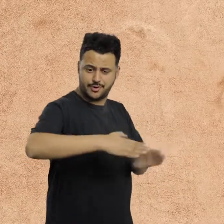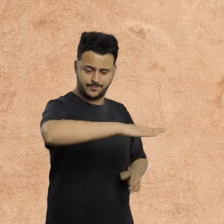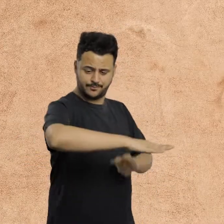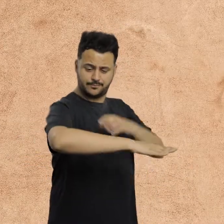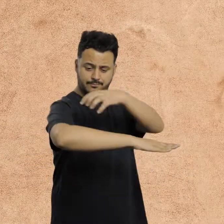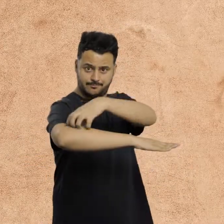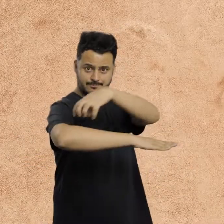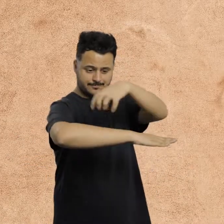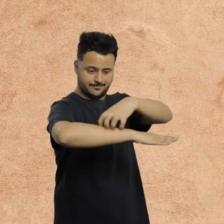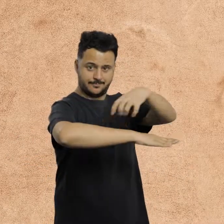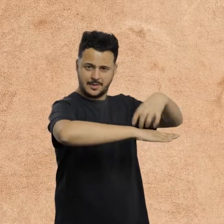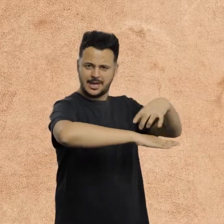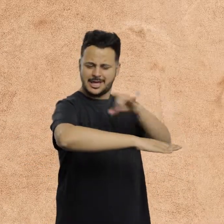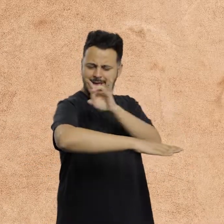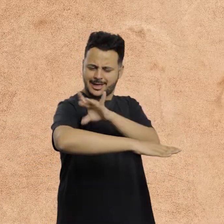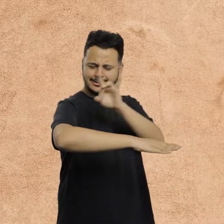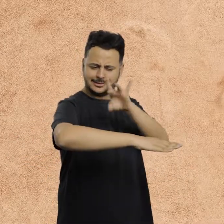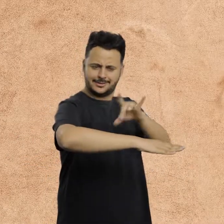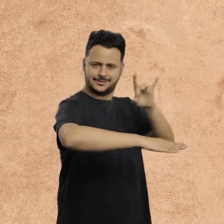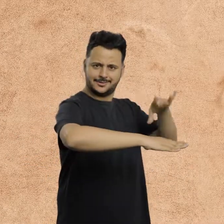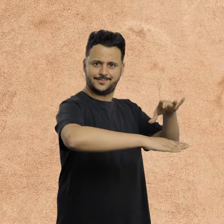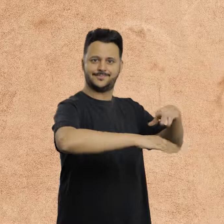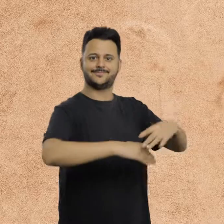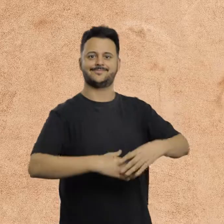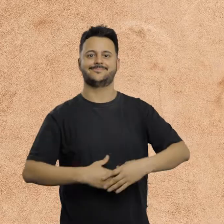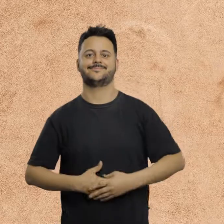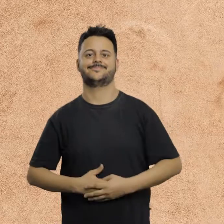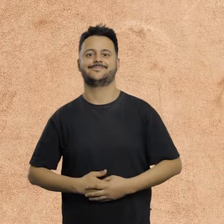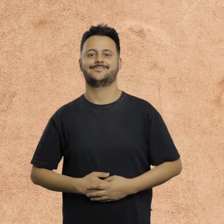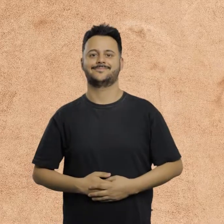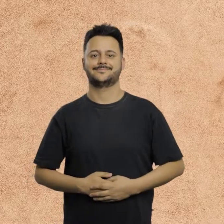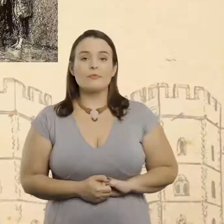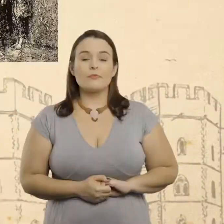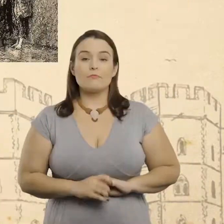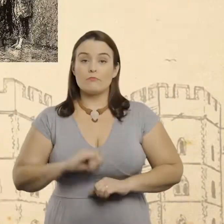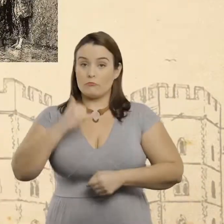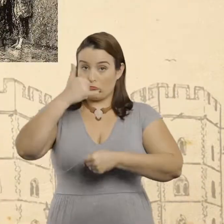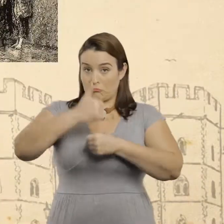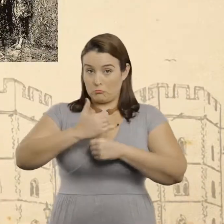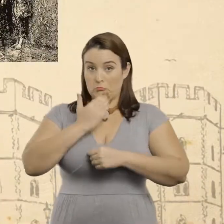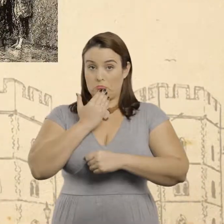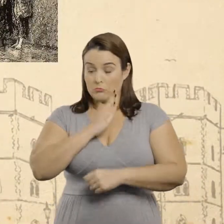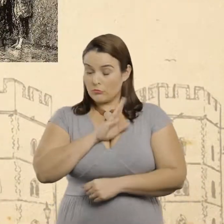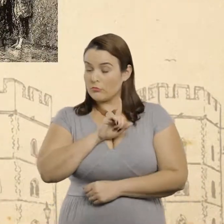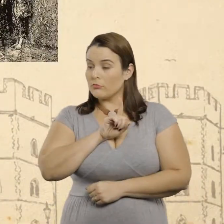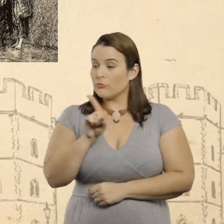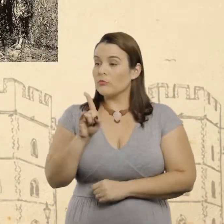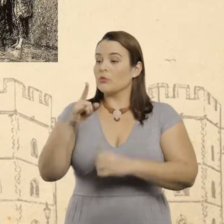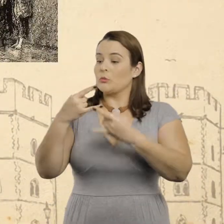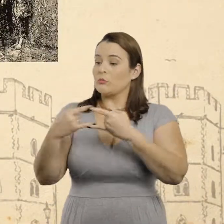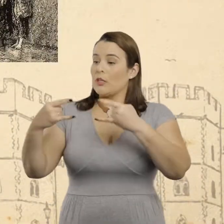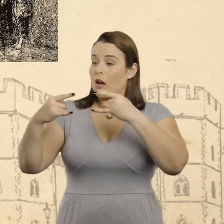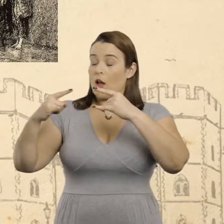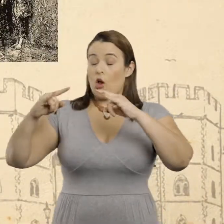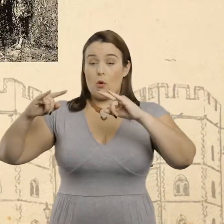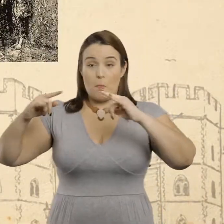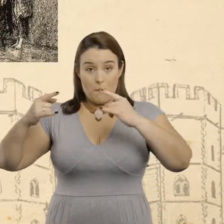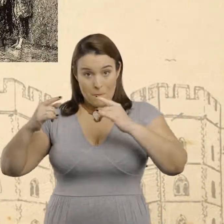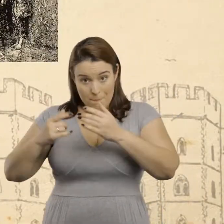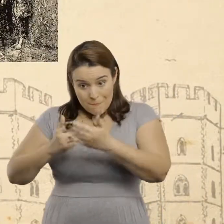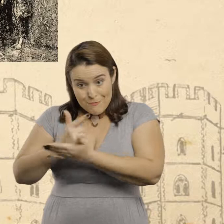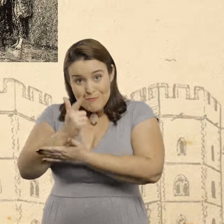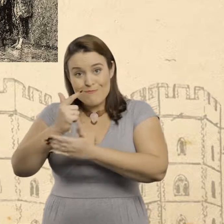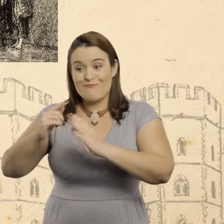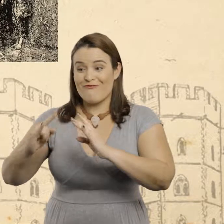Vagão. Cada um dos carros que formam um trem. O patrão pediu para Passepartout comprar um bilhete